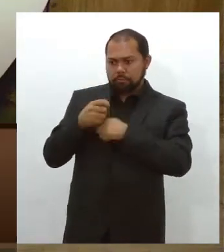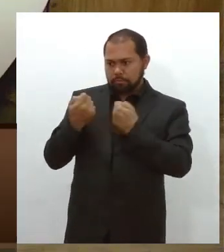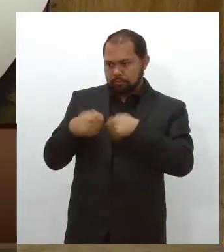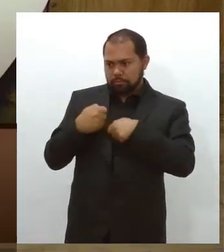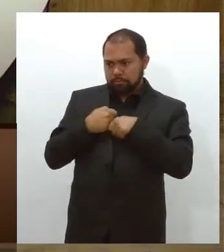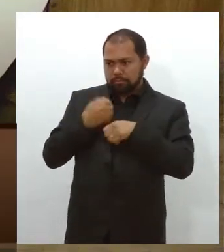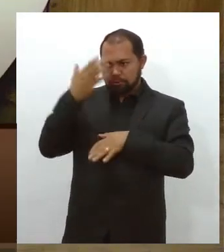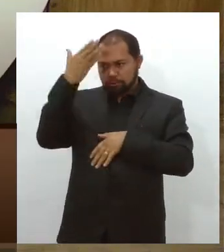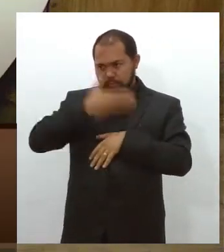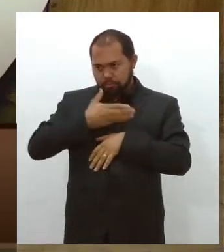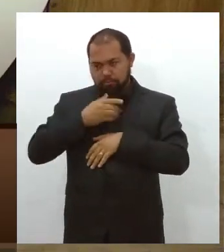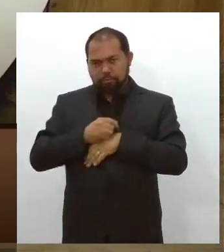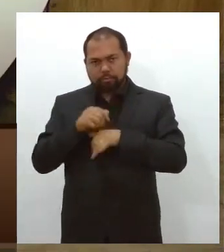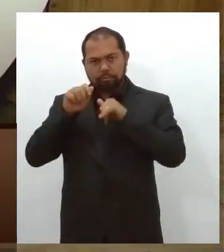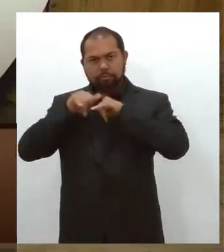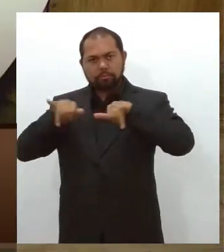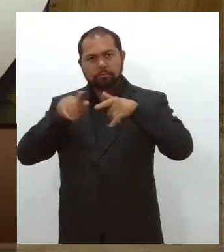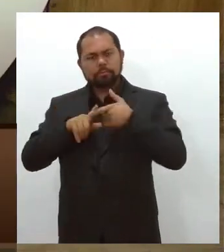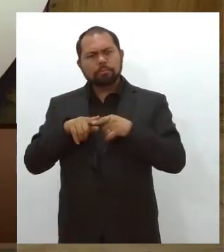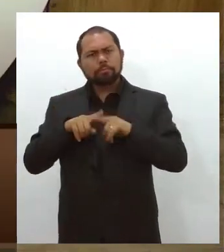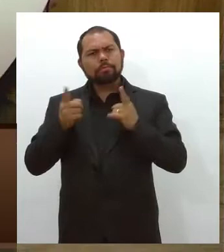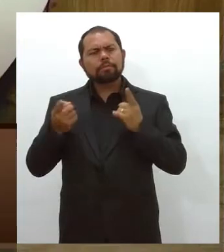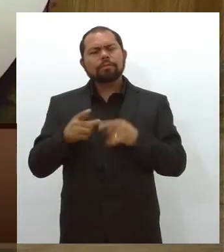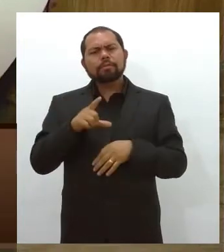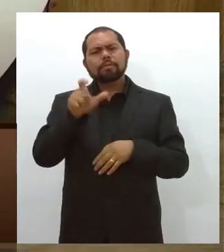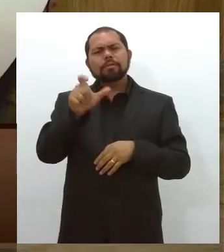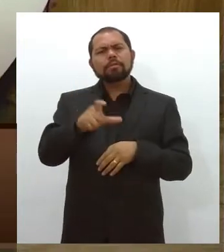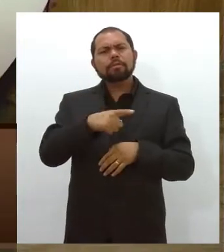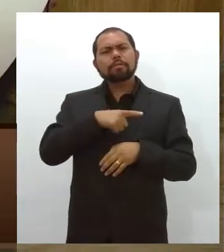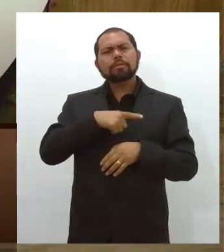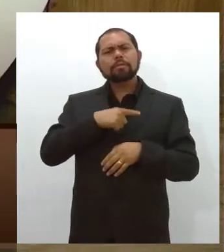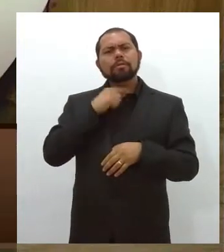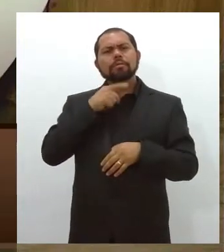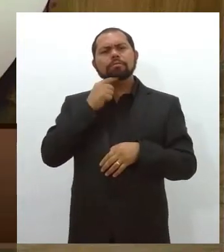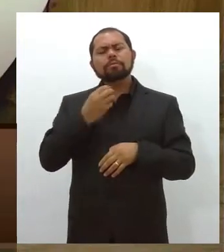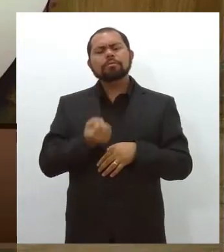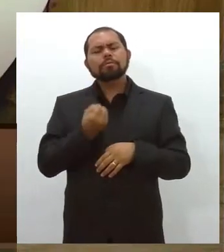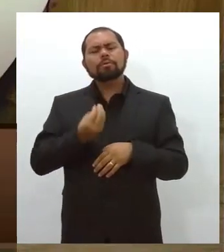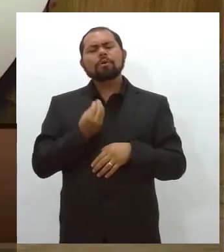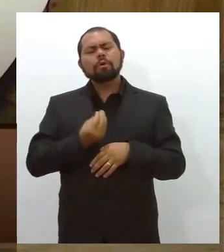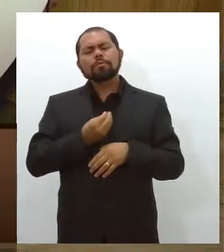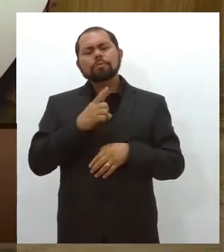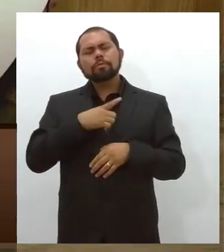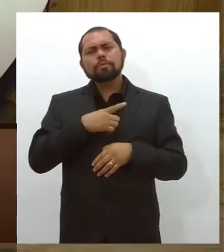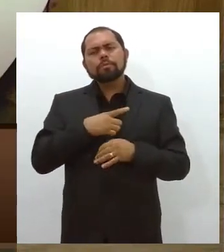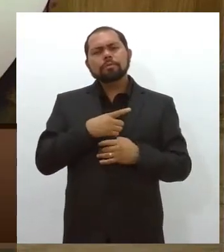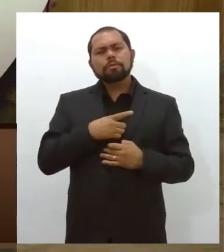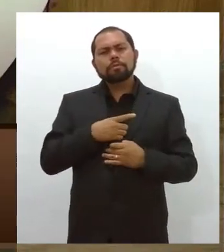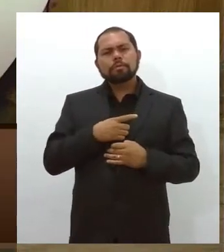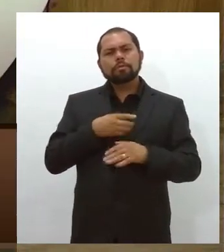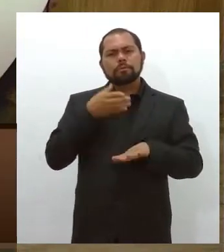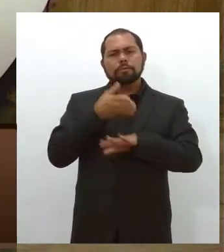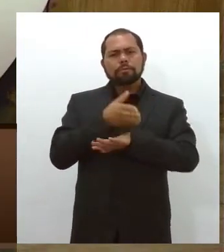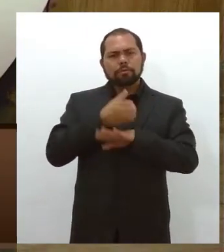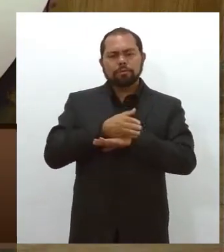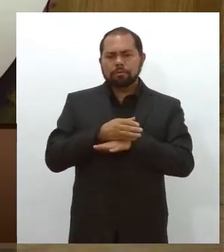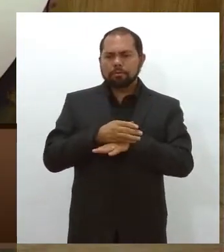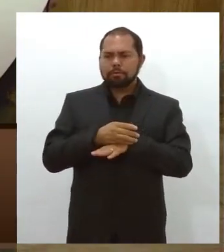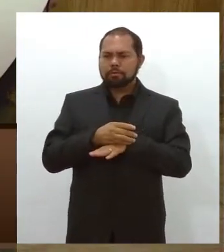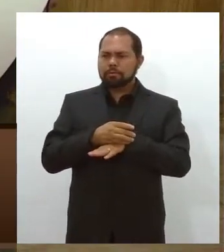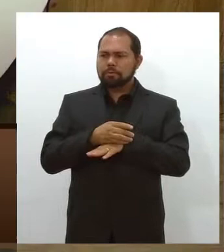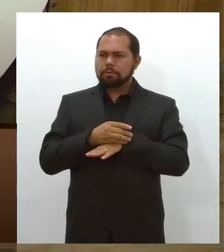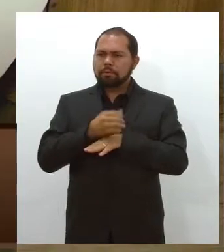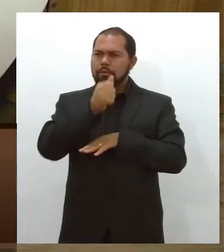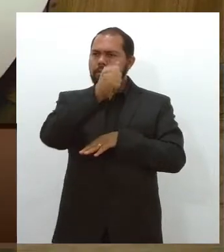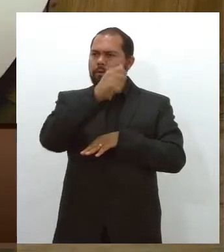para quem tem dúvida, como é que você tem acesso a esse Pardal? Isso está um aplicativo que você baixa no celular, isso está no site do